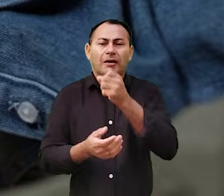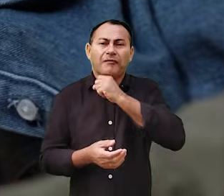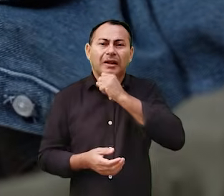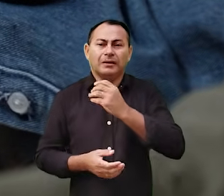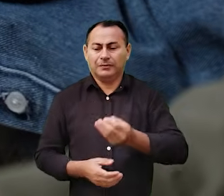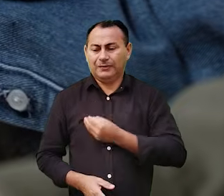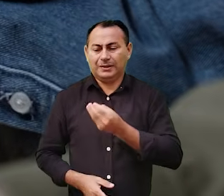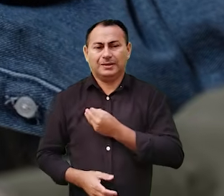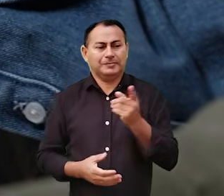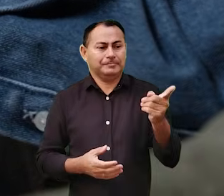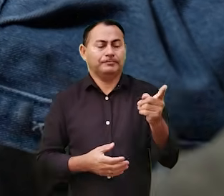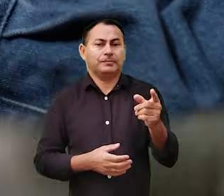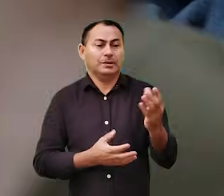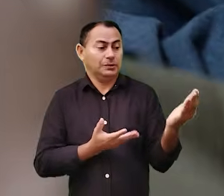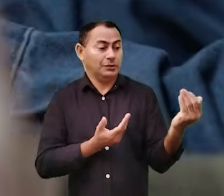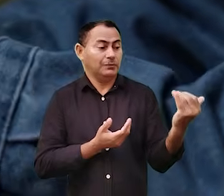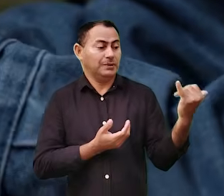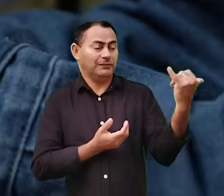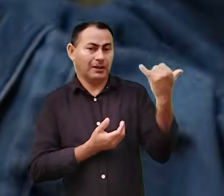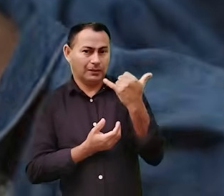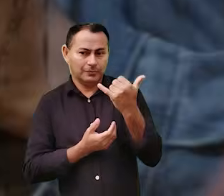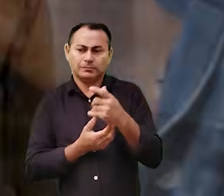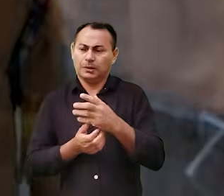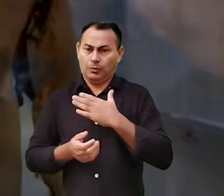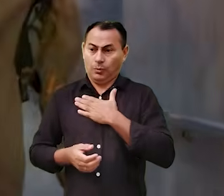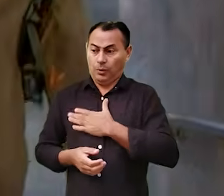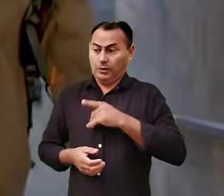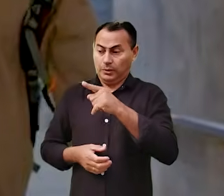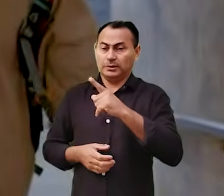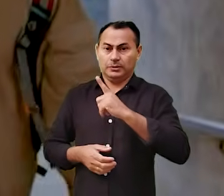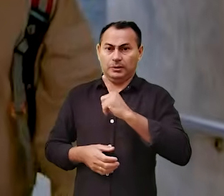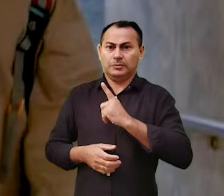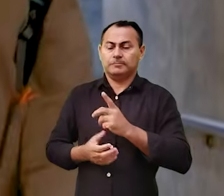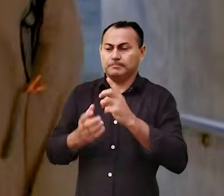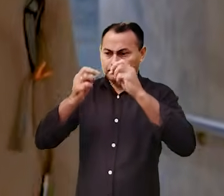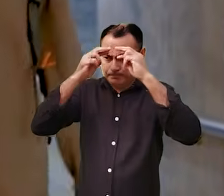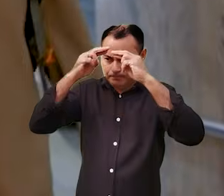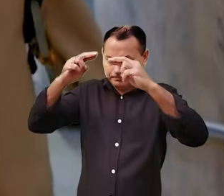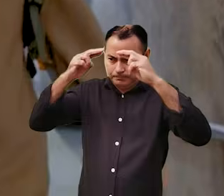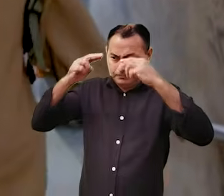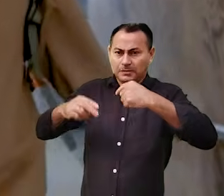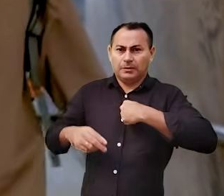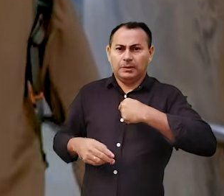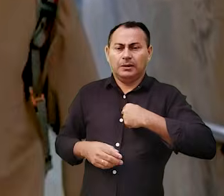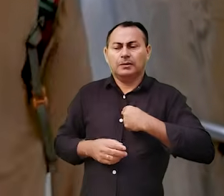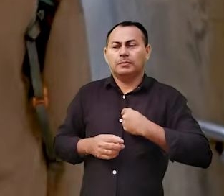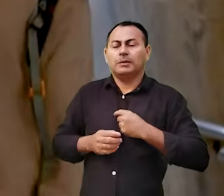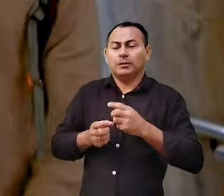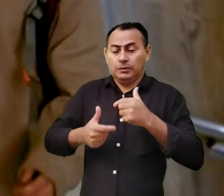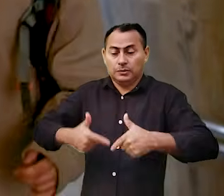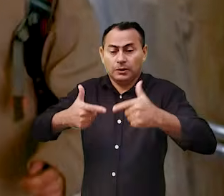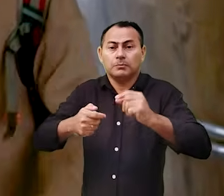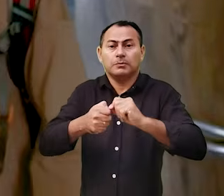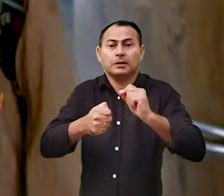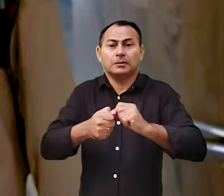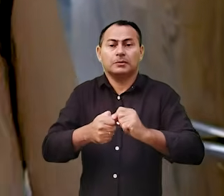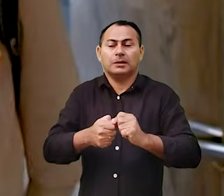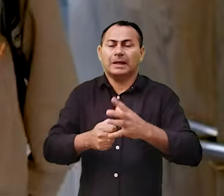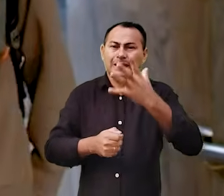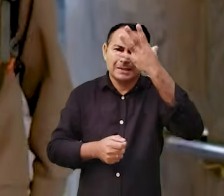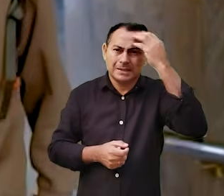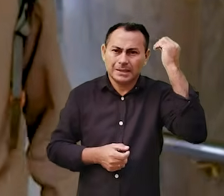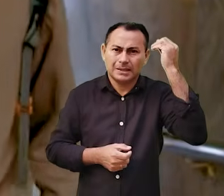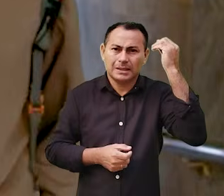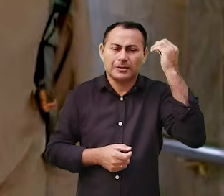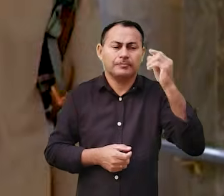da velha vida. Então ele me disse: "Eu gostaria que você tivesse consideração por mim e pelo esforço que eu estou fazendo